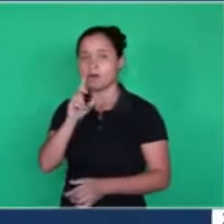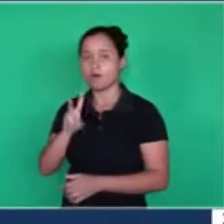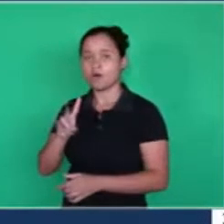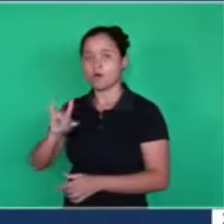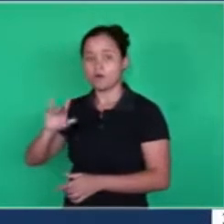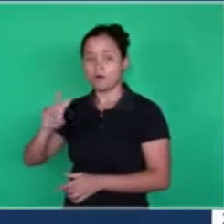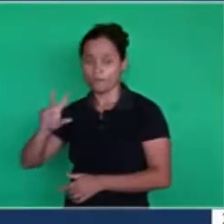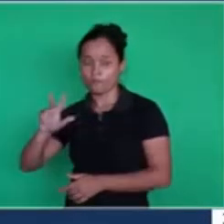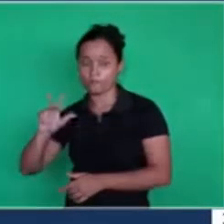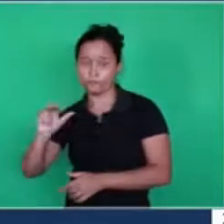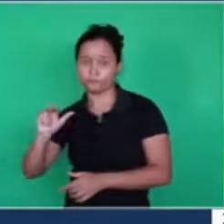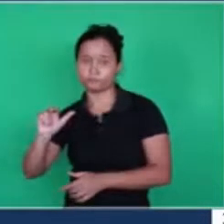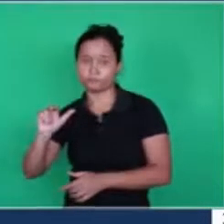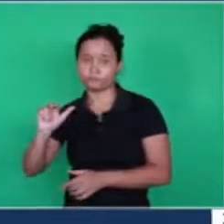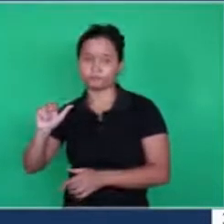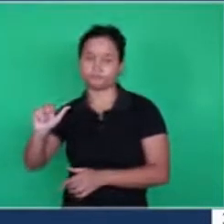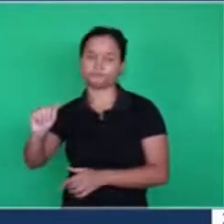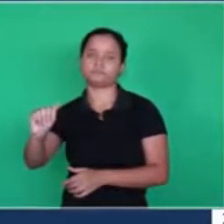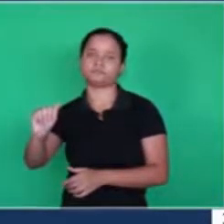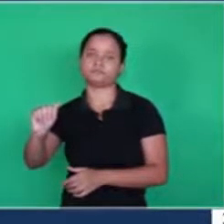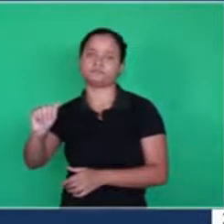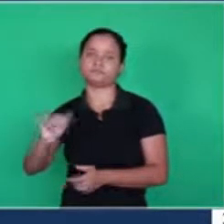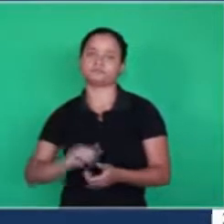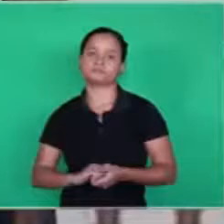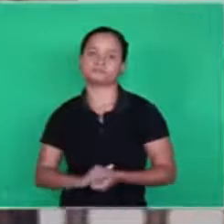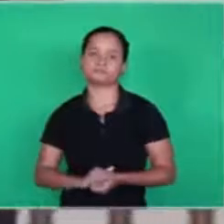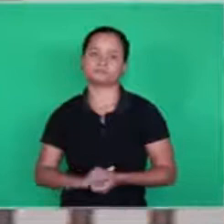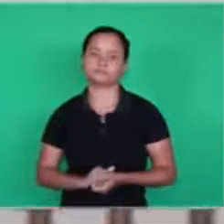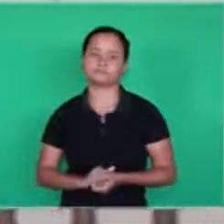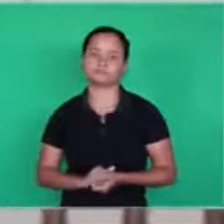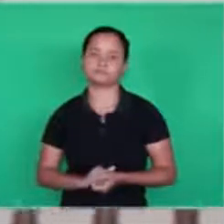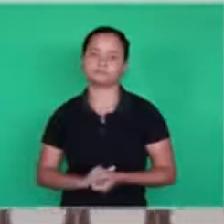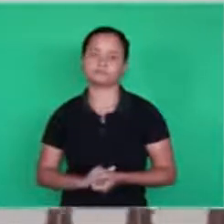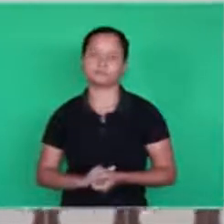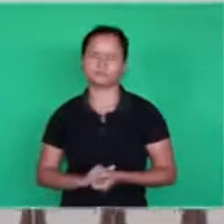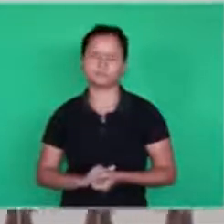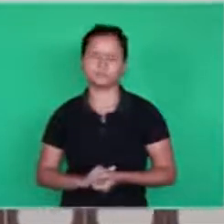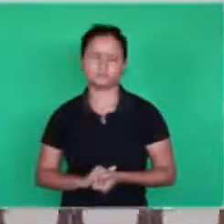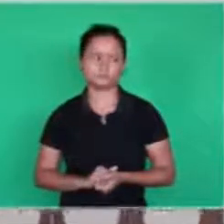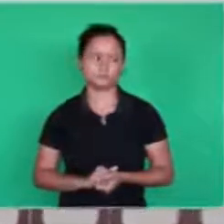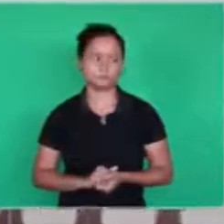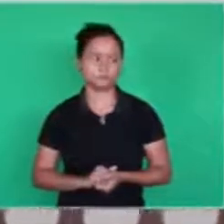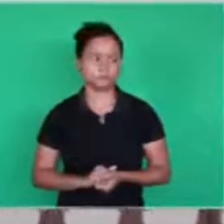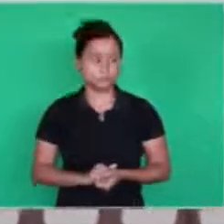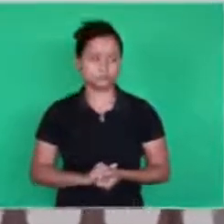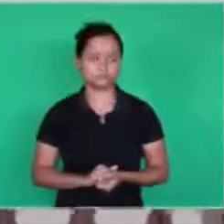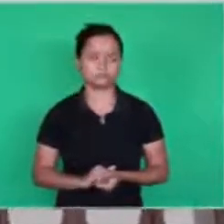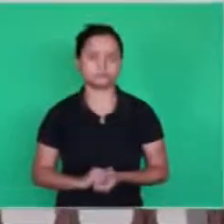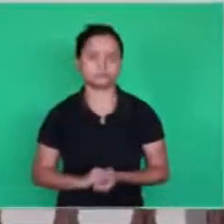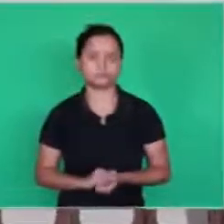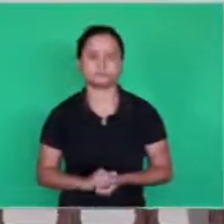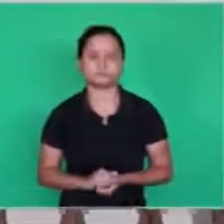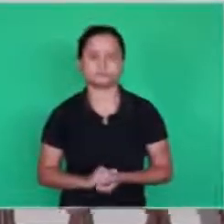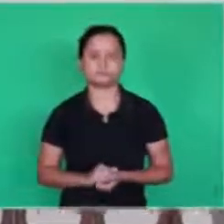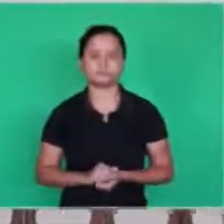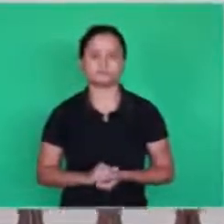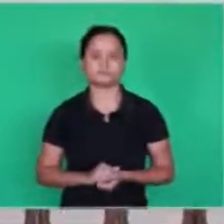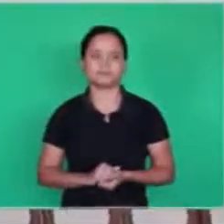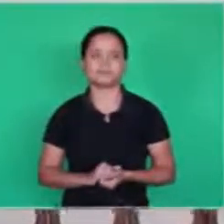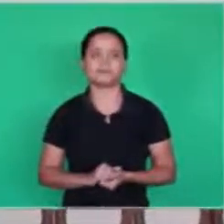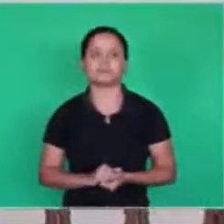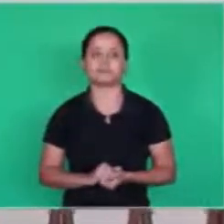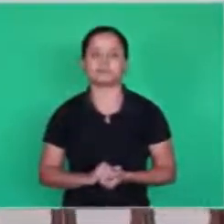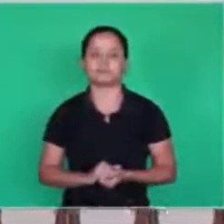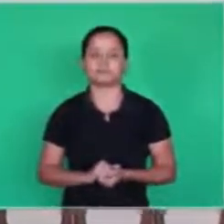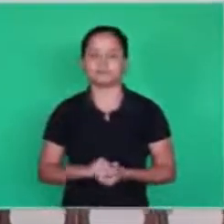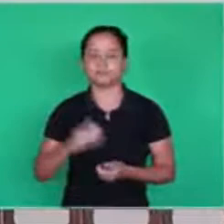correrão do seu ventre. Pronto? Os irmãos estão vendo? Nós estamos dando alguns